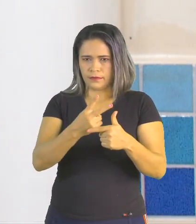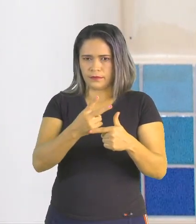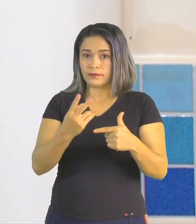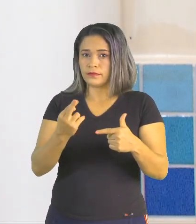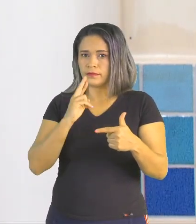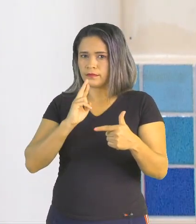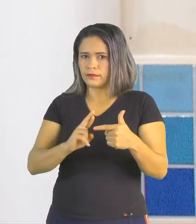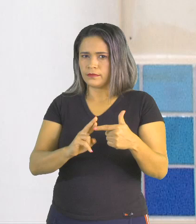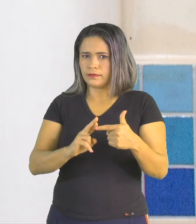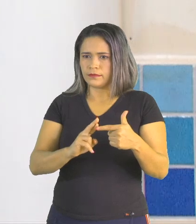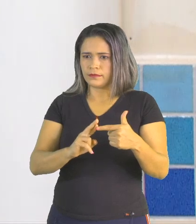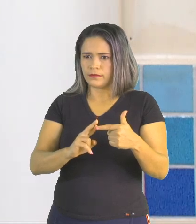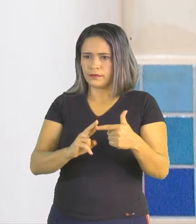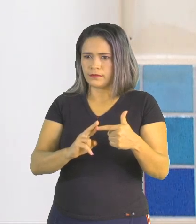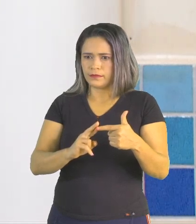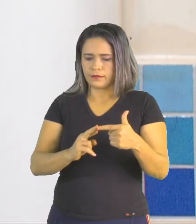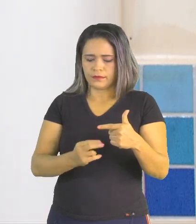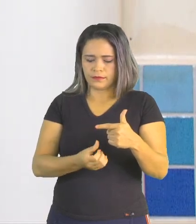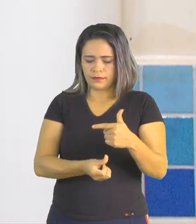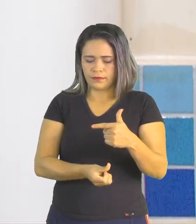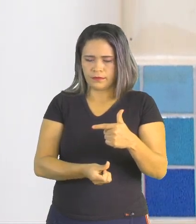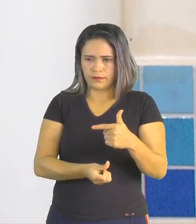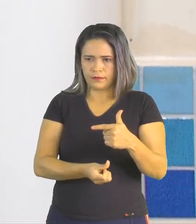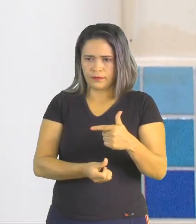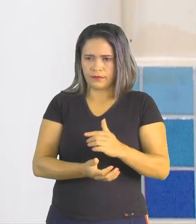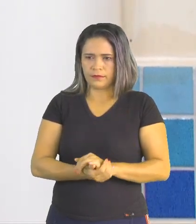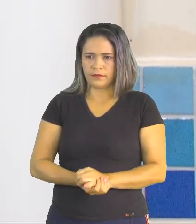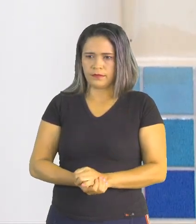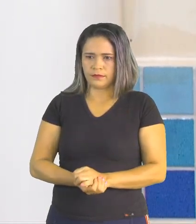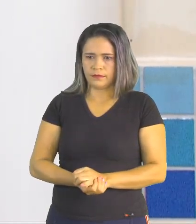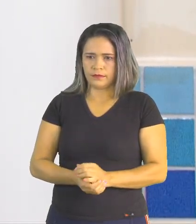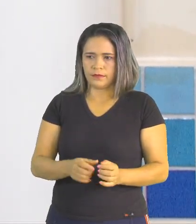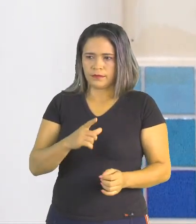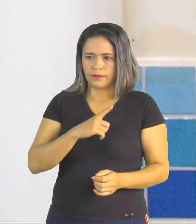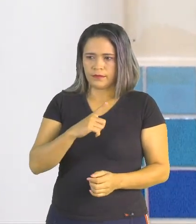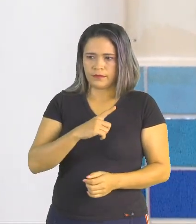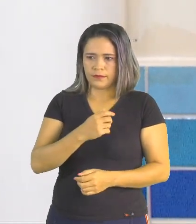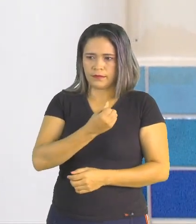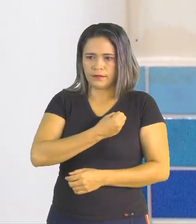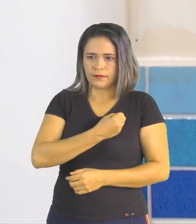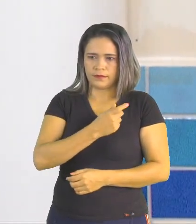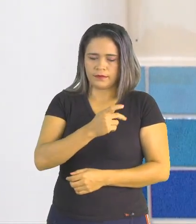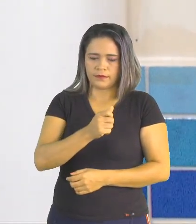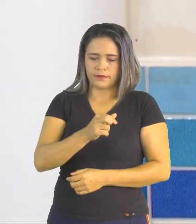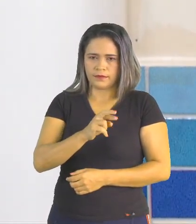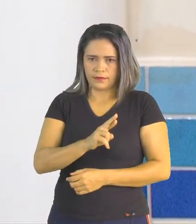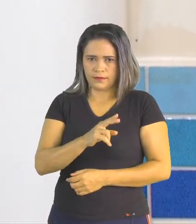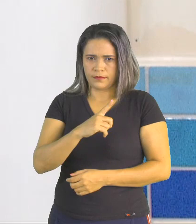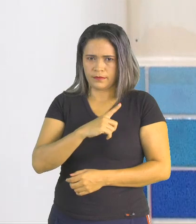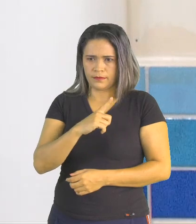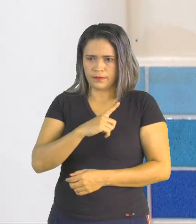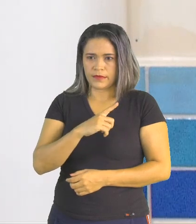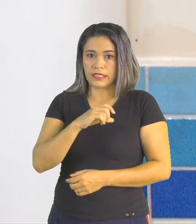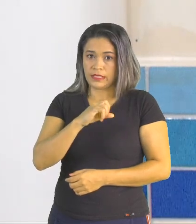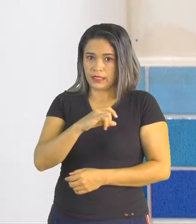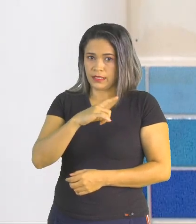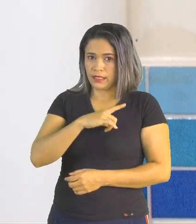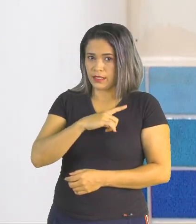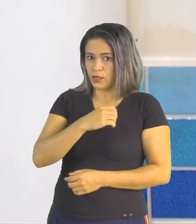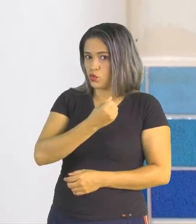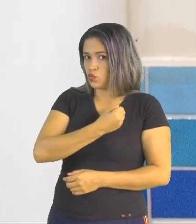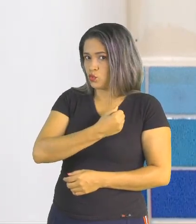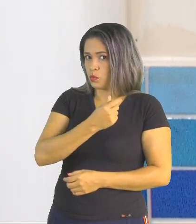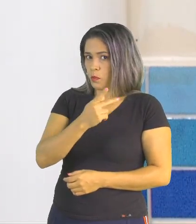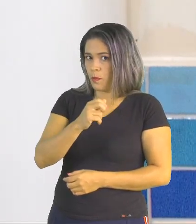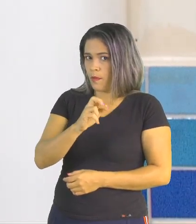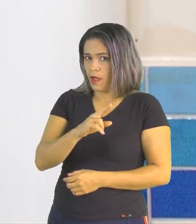6. Pronto. Tem números pares ainda? Tem. Se tem número par, então eu